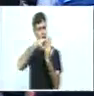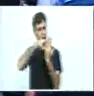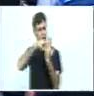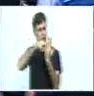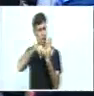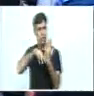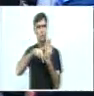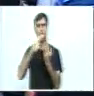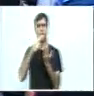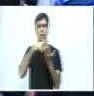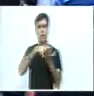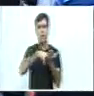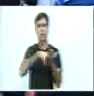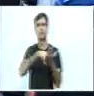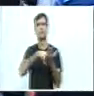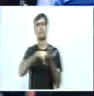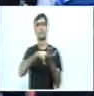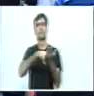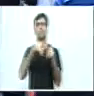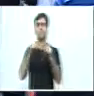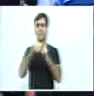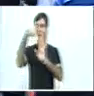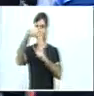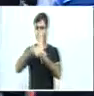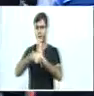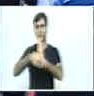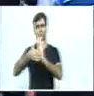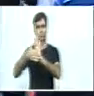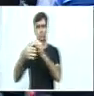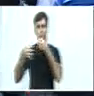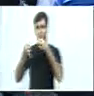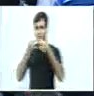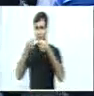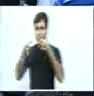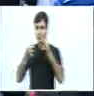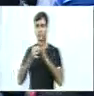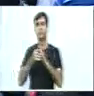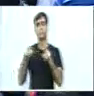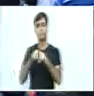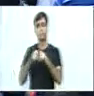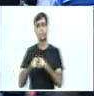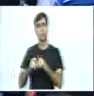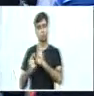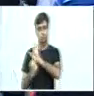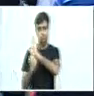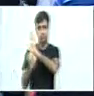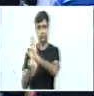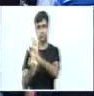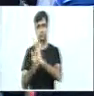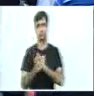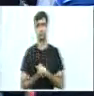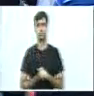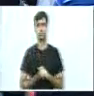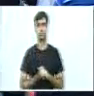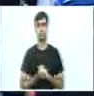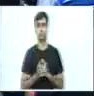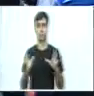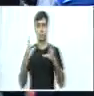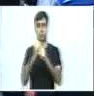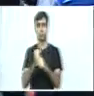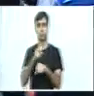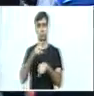de correspondências recebidas, projetos, proposições e representações.